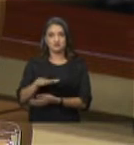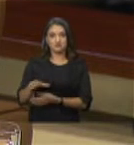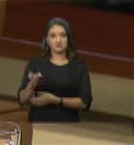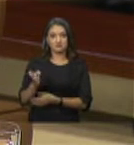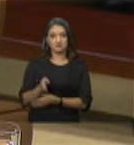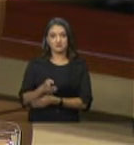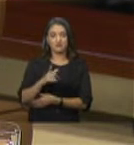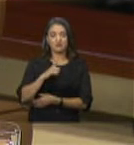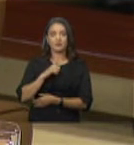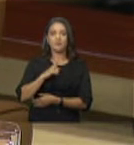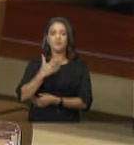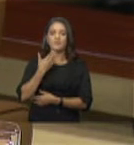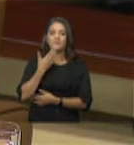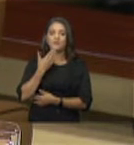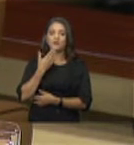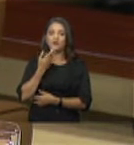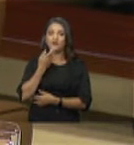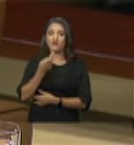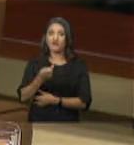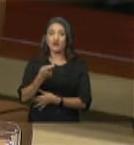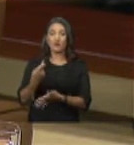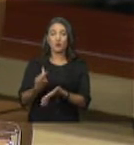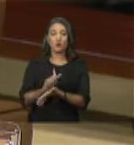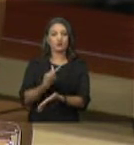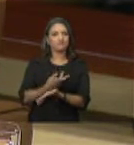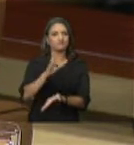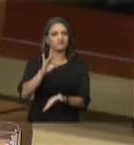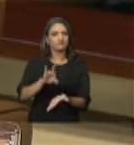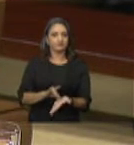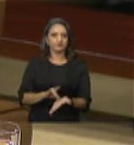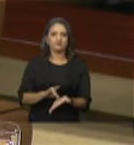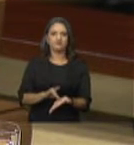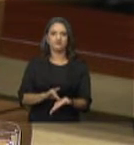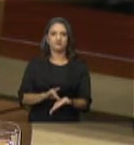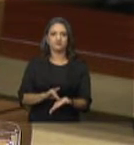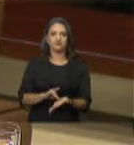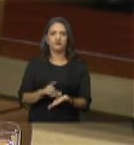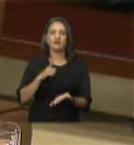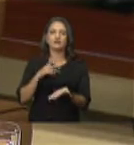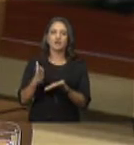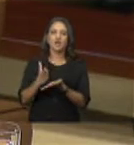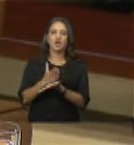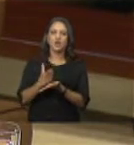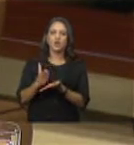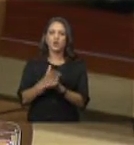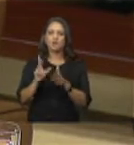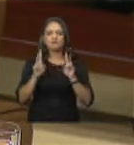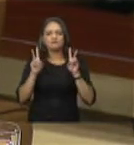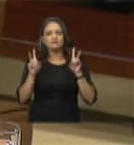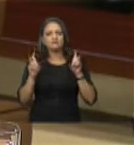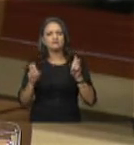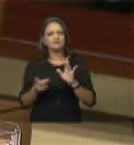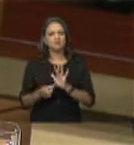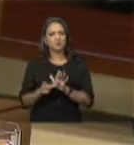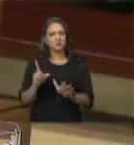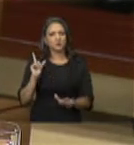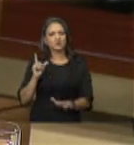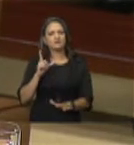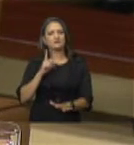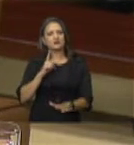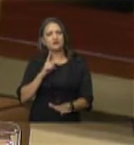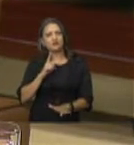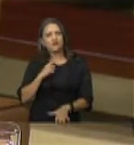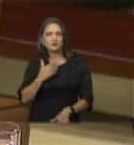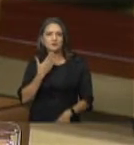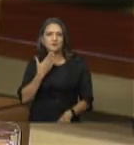suscita a existência de um erro de fato há algumas matérias preliminares foram suscitadas